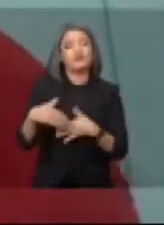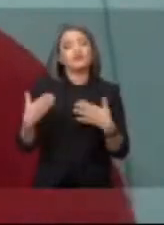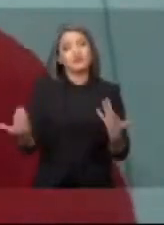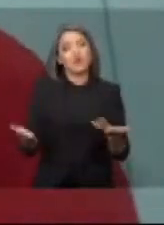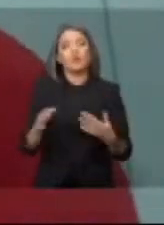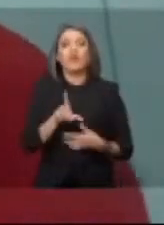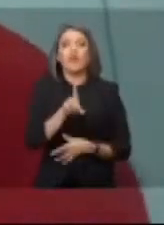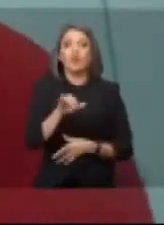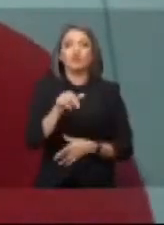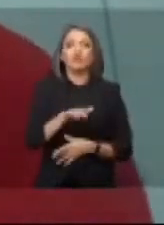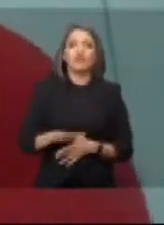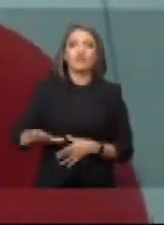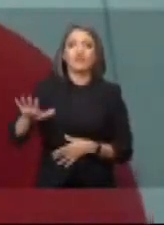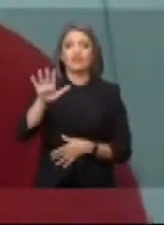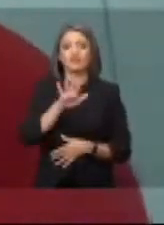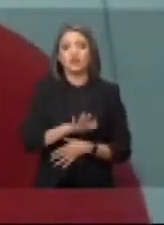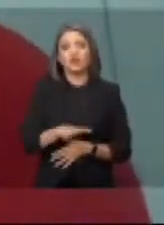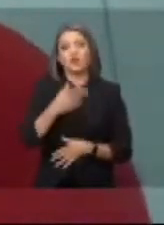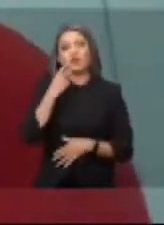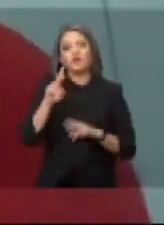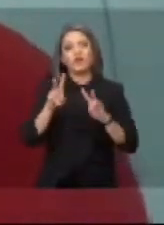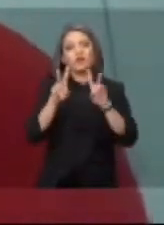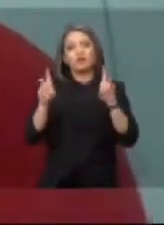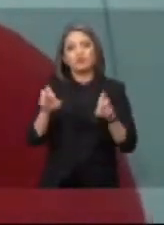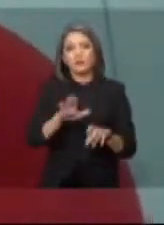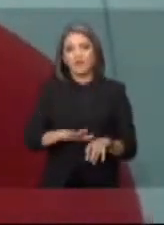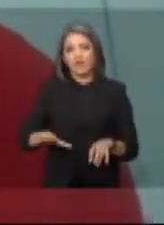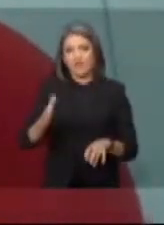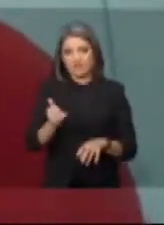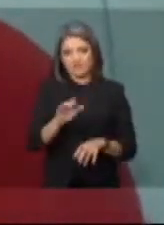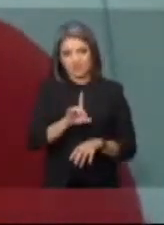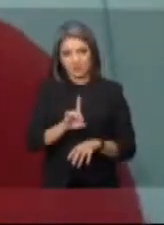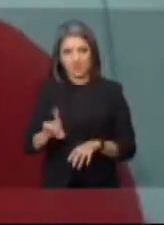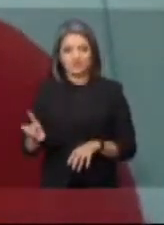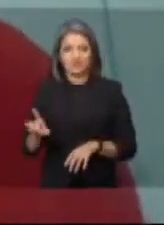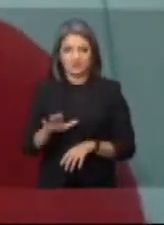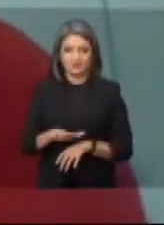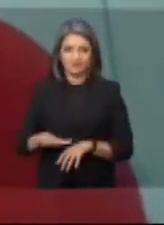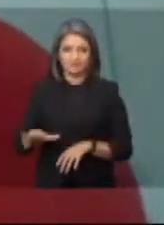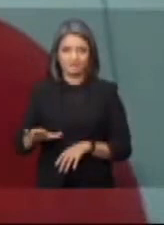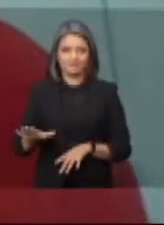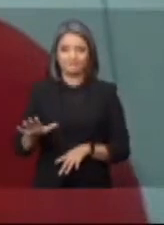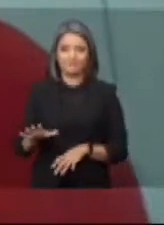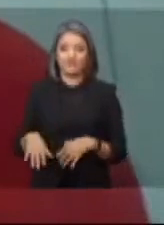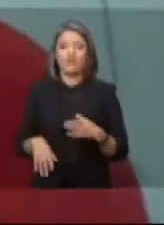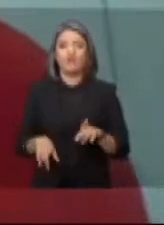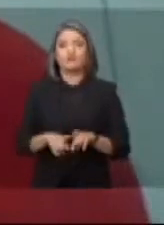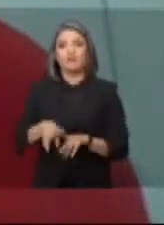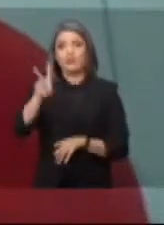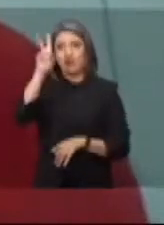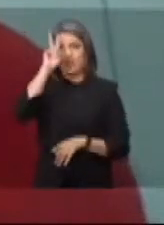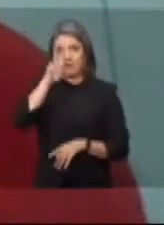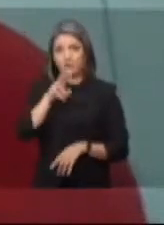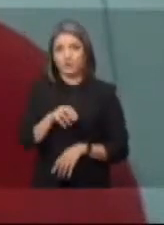crianças e adolescentes em situação de rua devido a essa chacina. Lembro também do